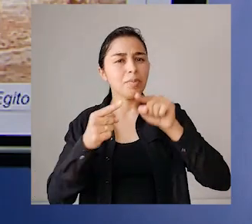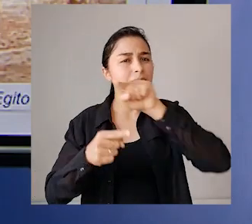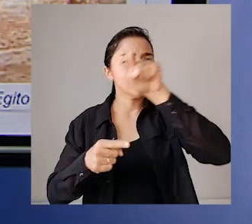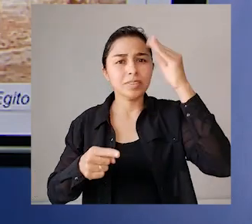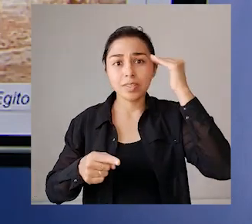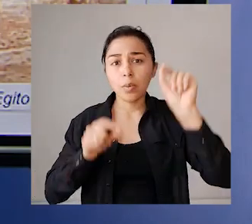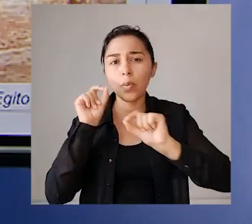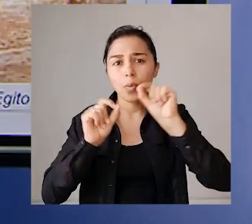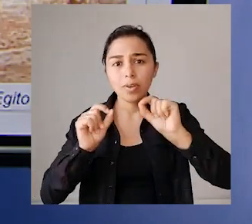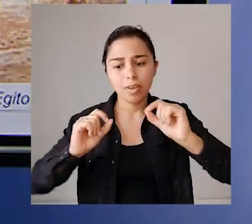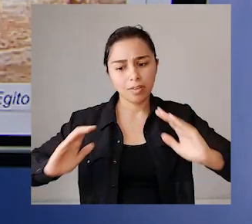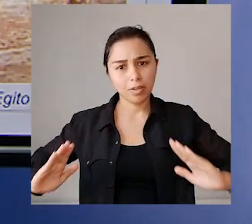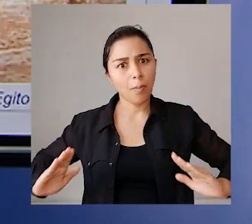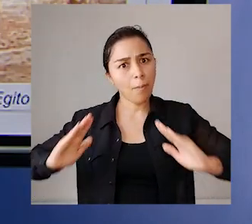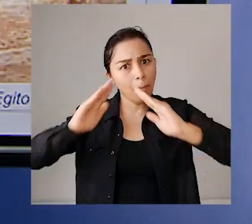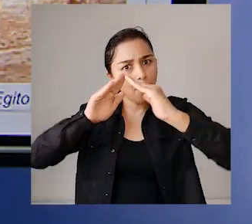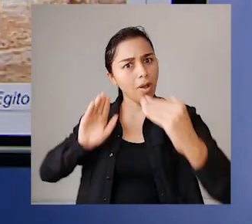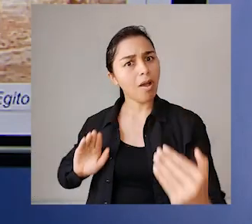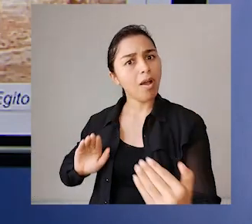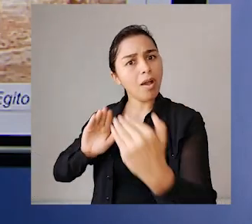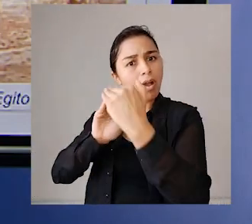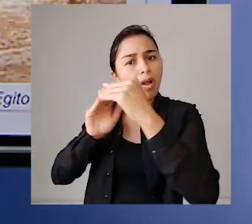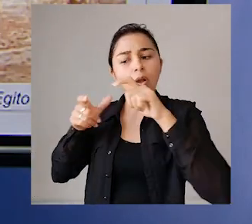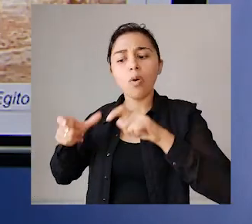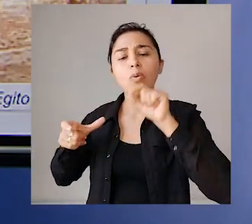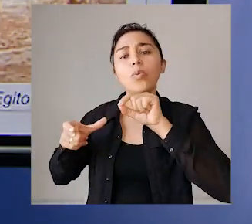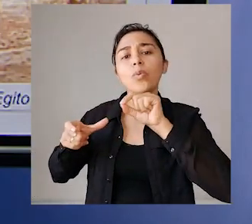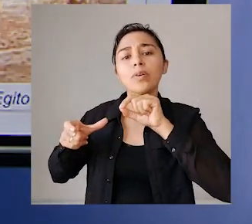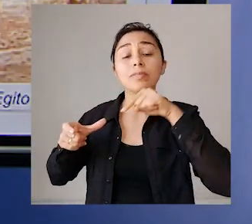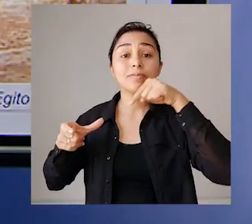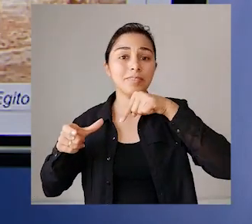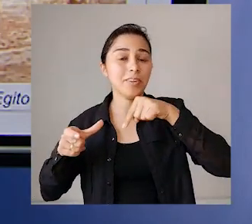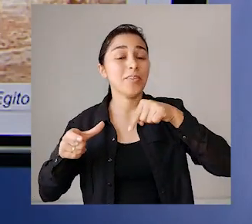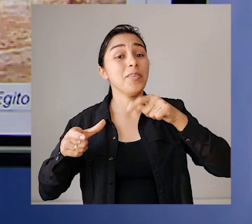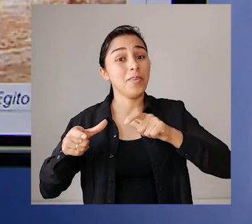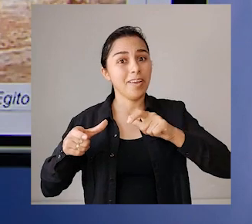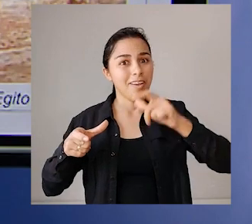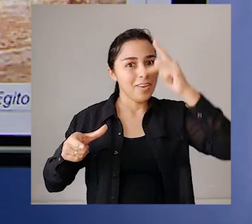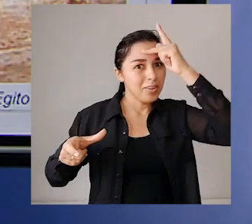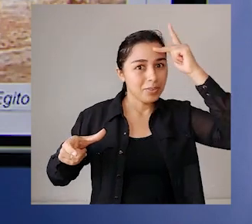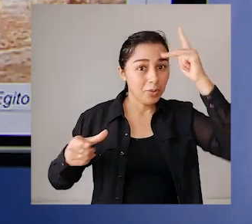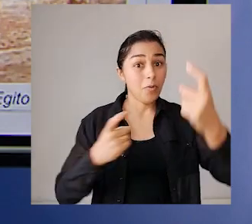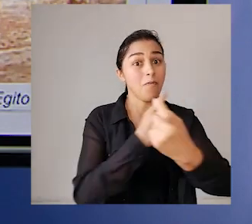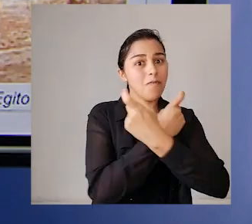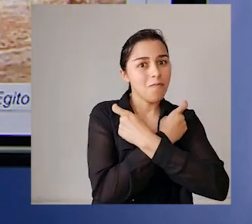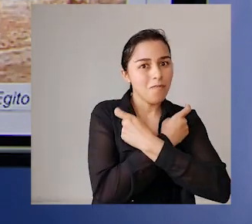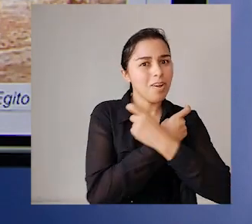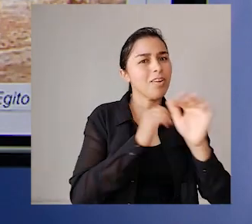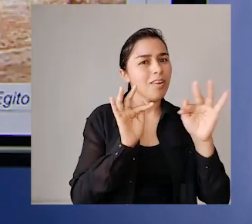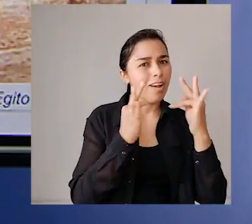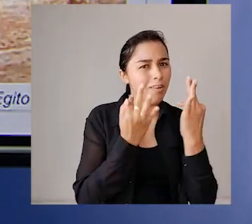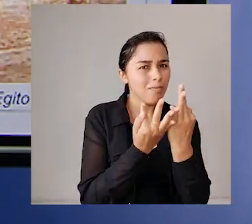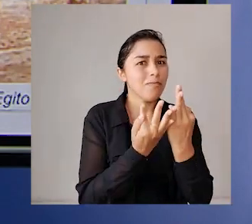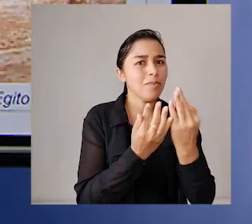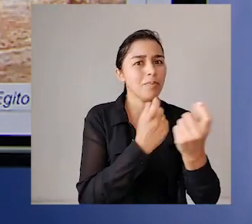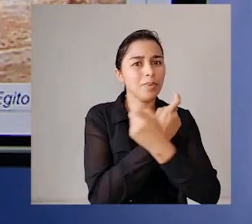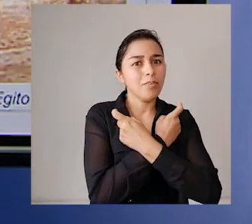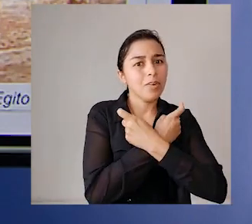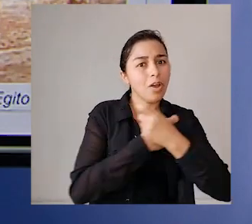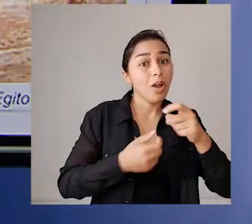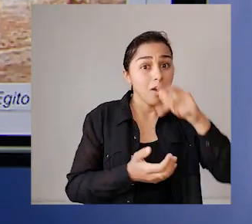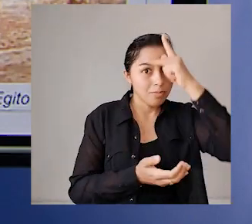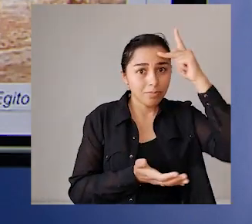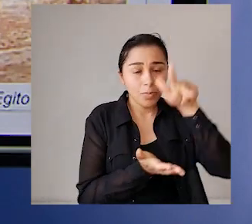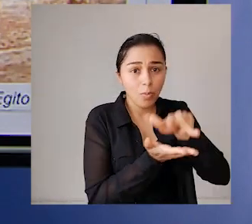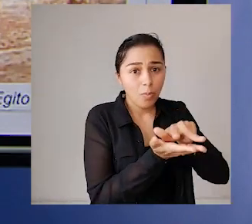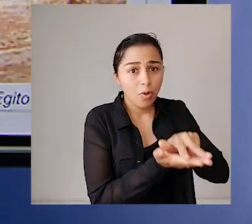eram as pirâmides? Olha só, as pirâmides nada mais é do que os túmulos que os faraós construíam para